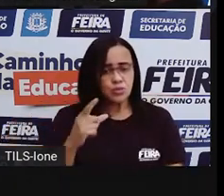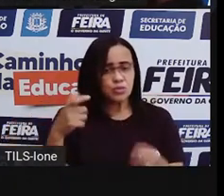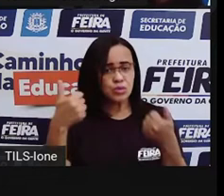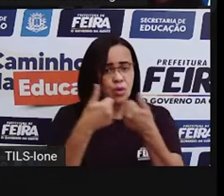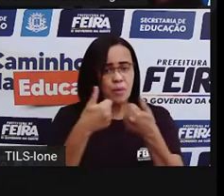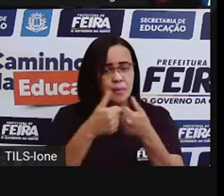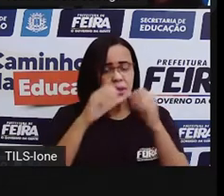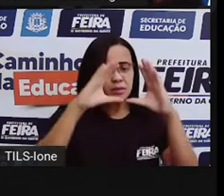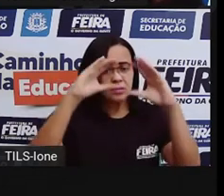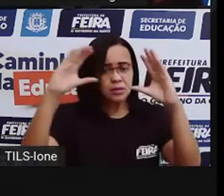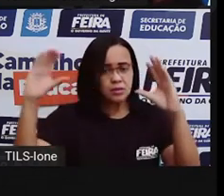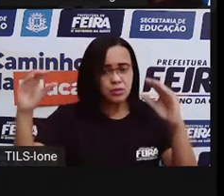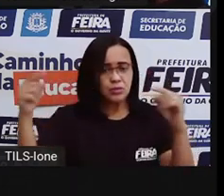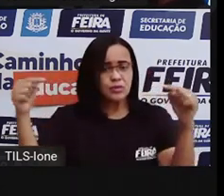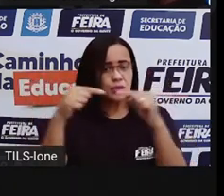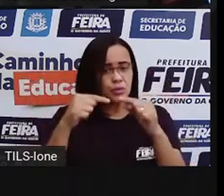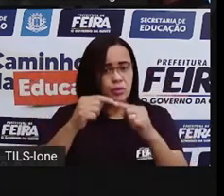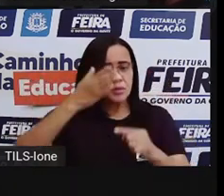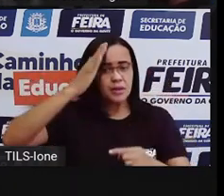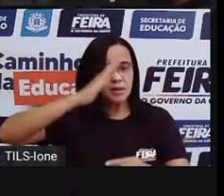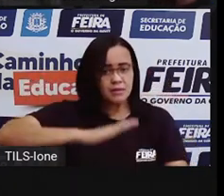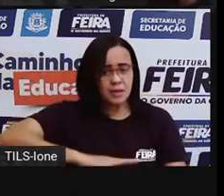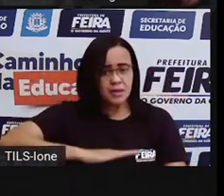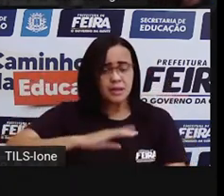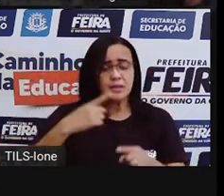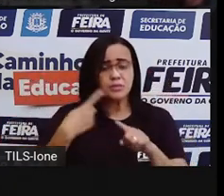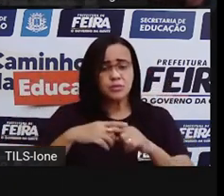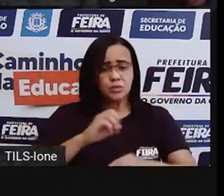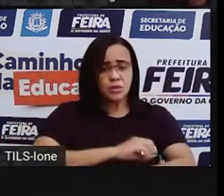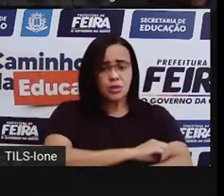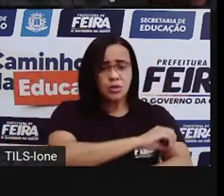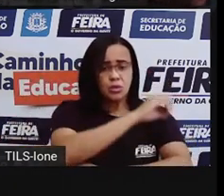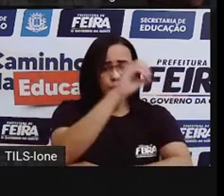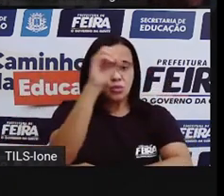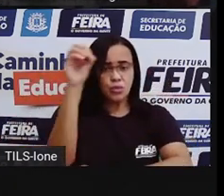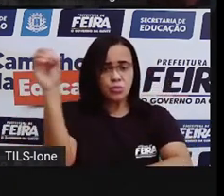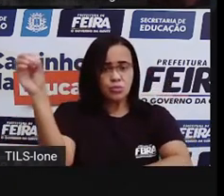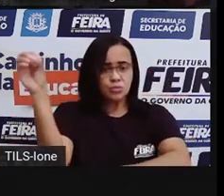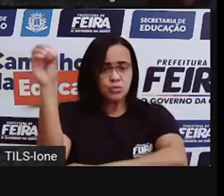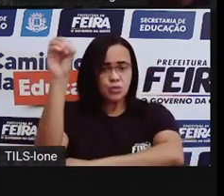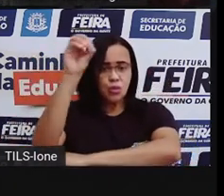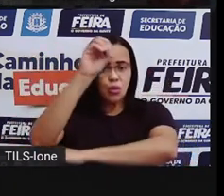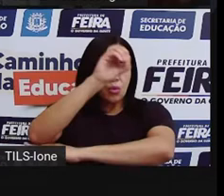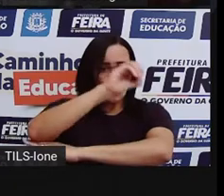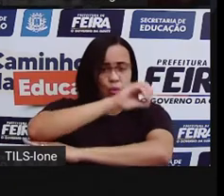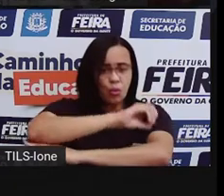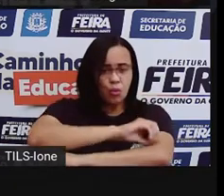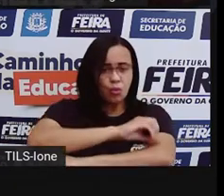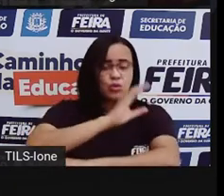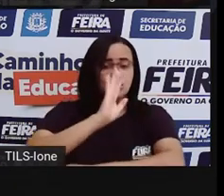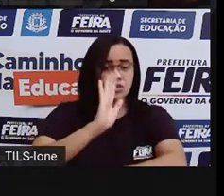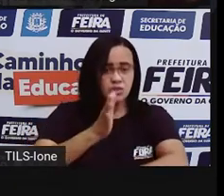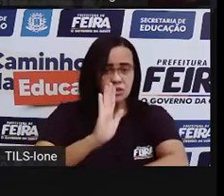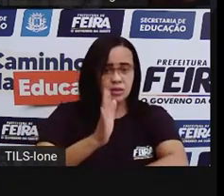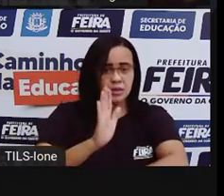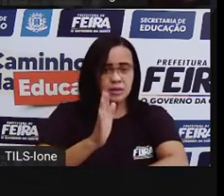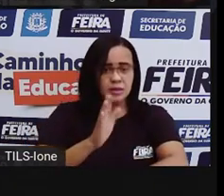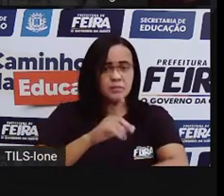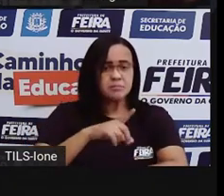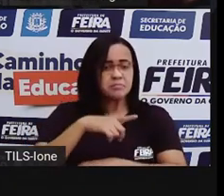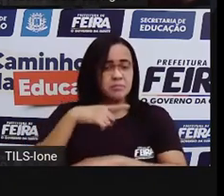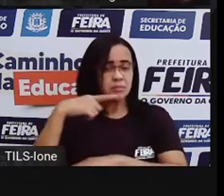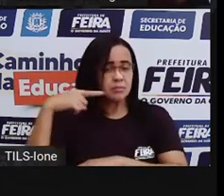de tarde, né? O sol ele já começa a se esconder. Ele começa a ir embora,